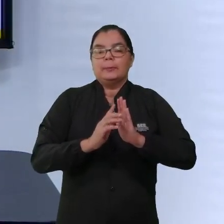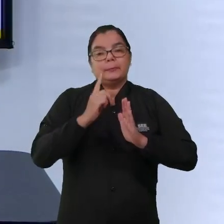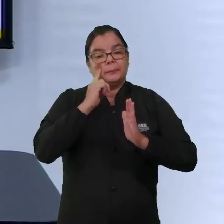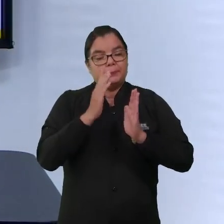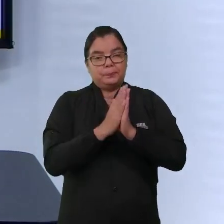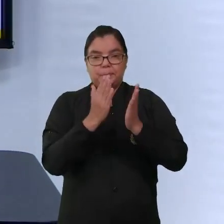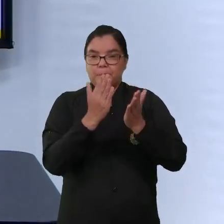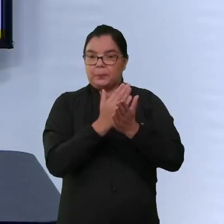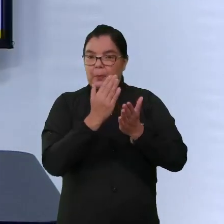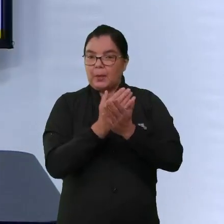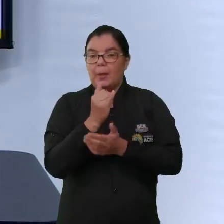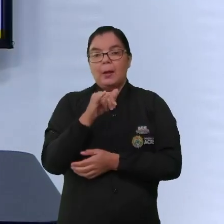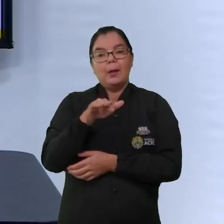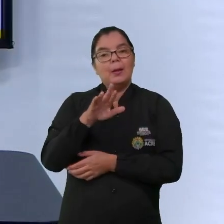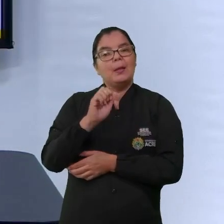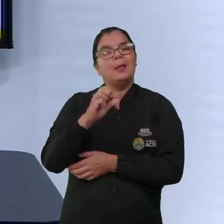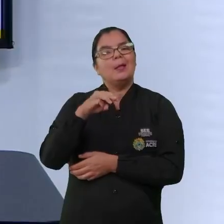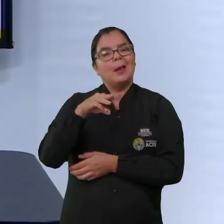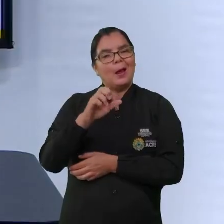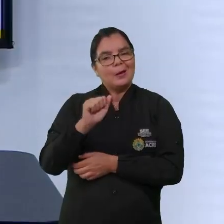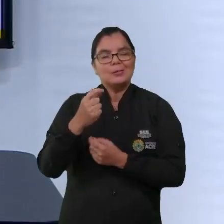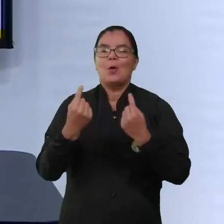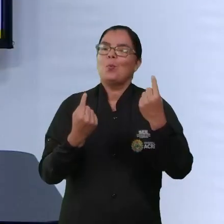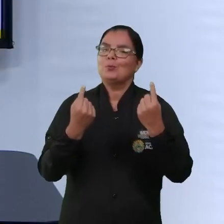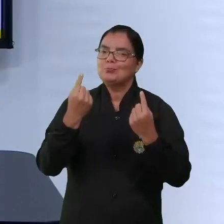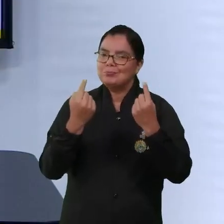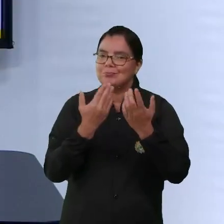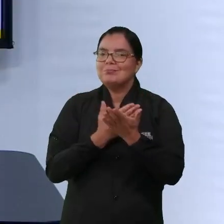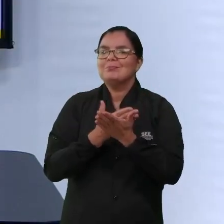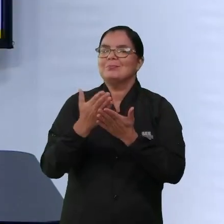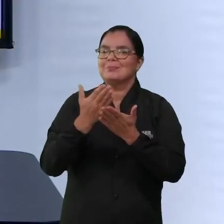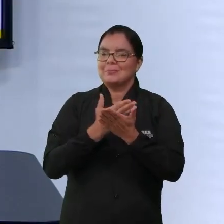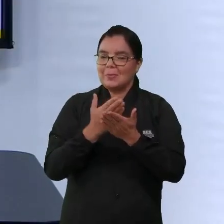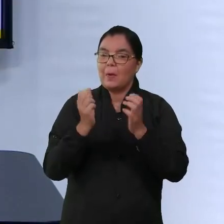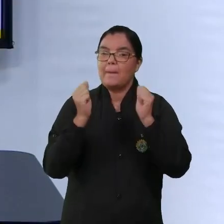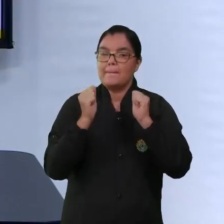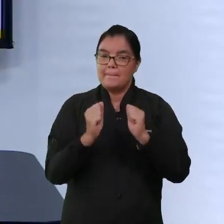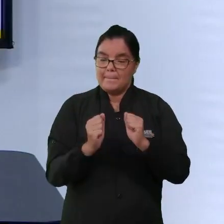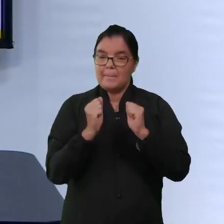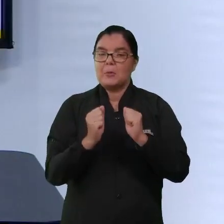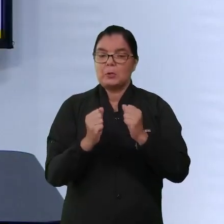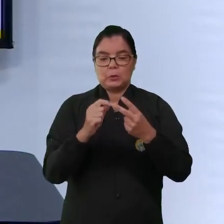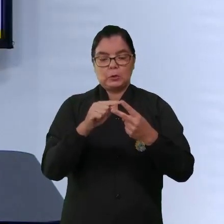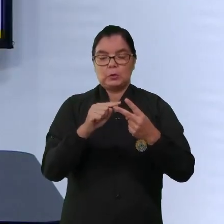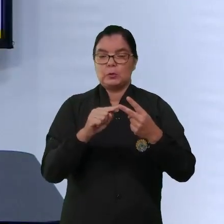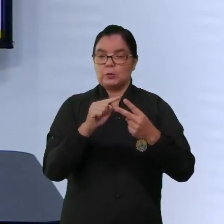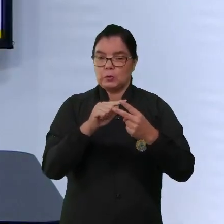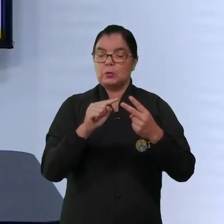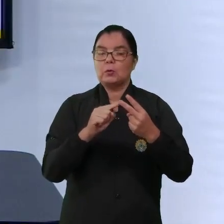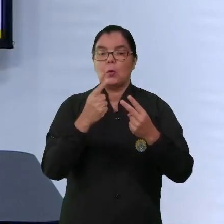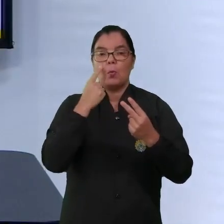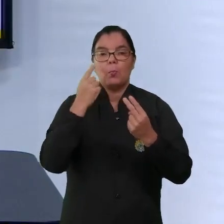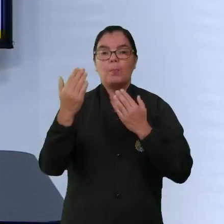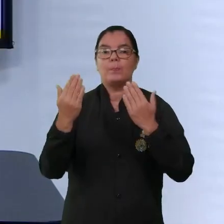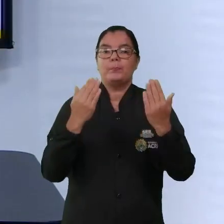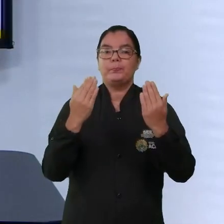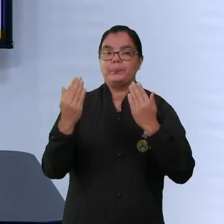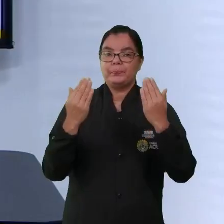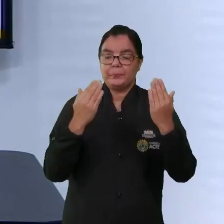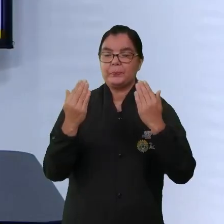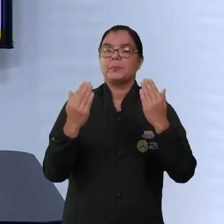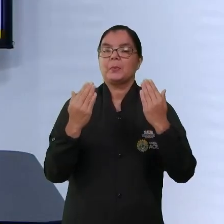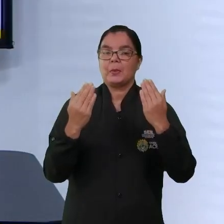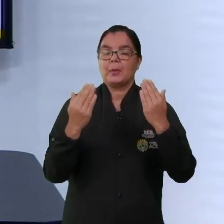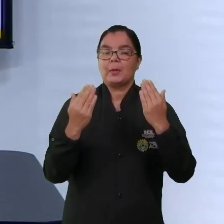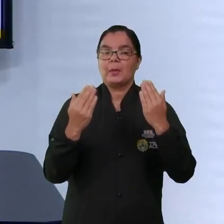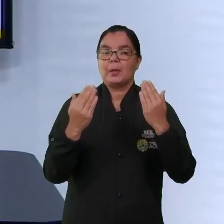obra Iracema, eu tenho também esse início. Então, eu posso pegar essas duas obras e fazer uma